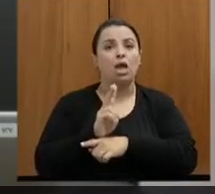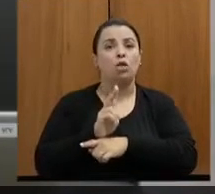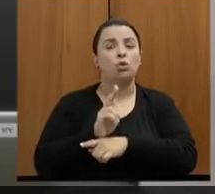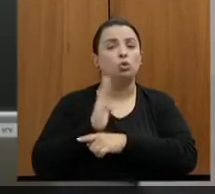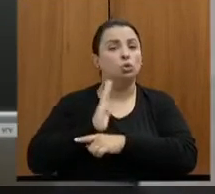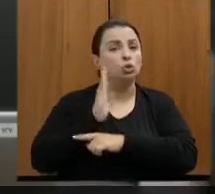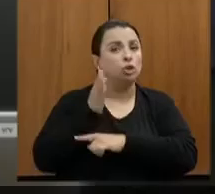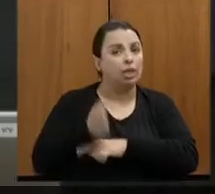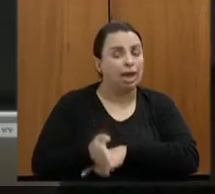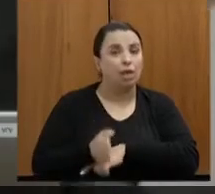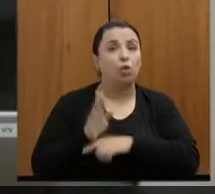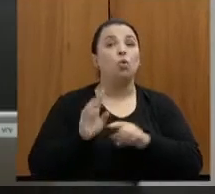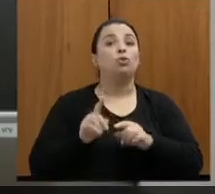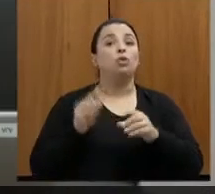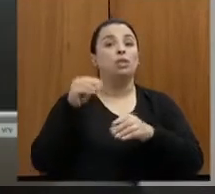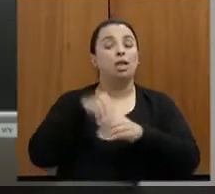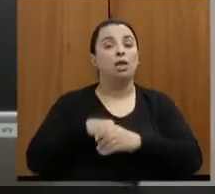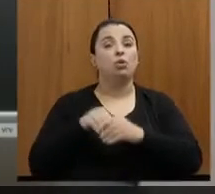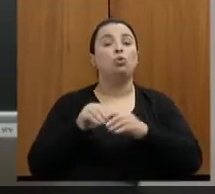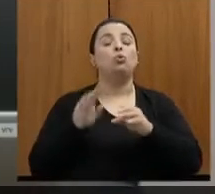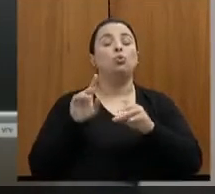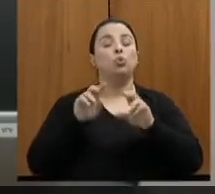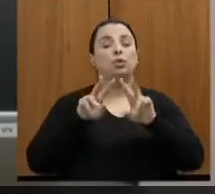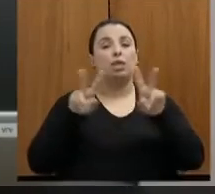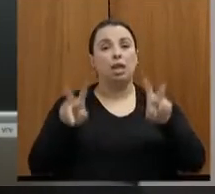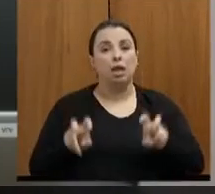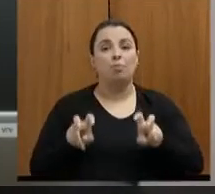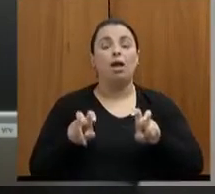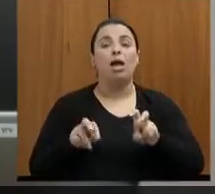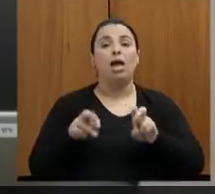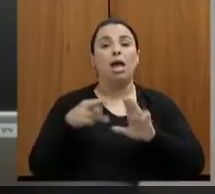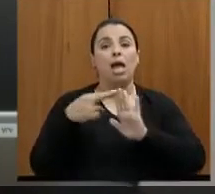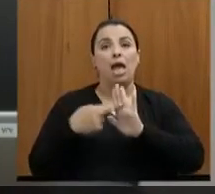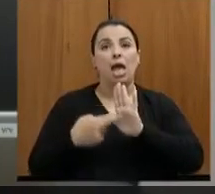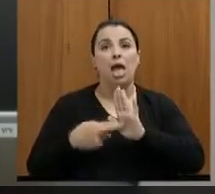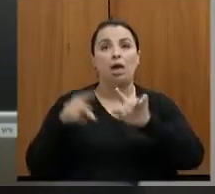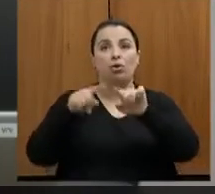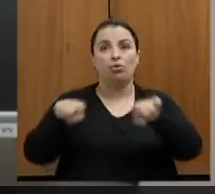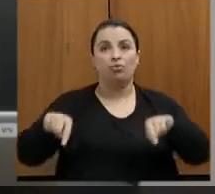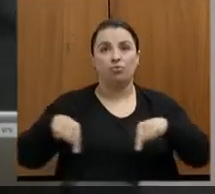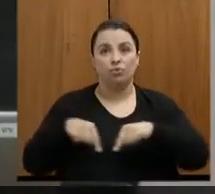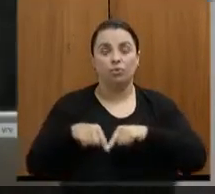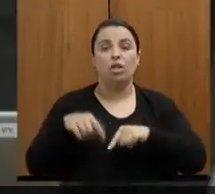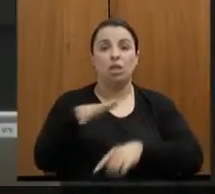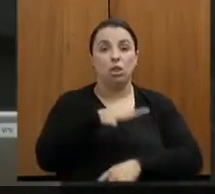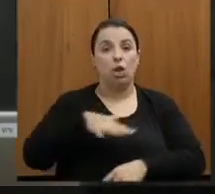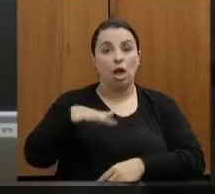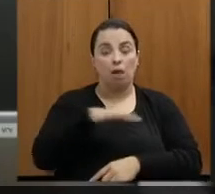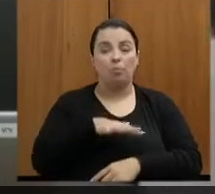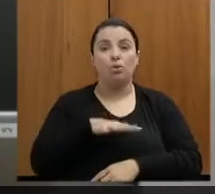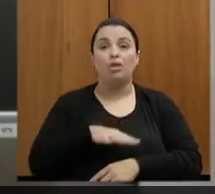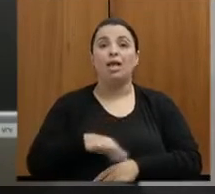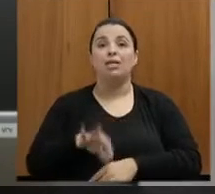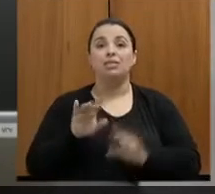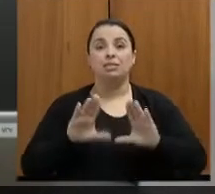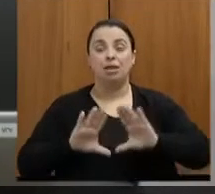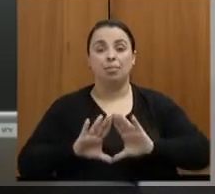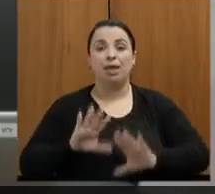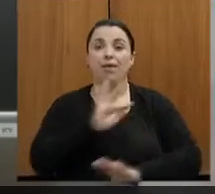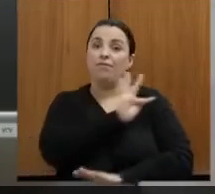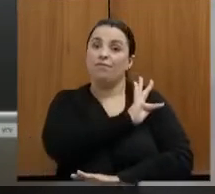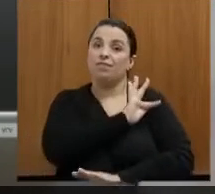temática regularização fundiária, no âmbito do Assembleia Fiscaliza Mais, edição